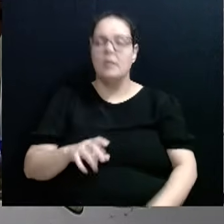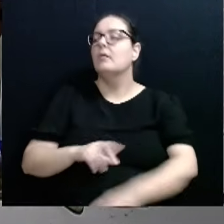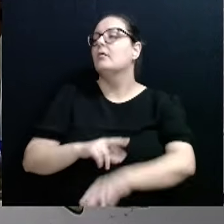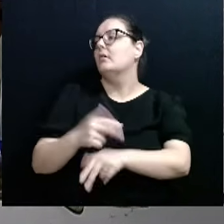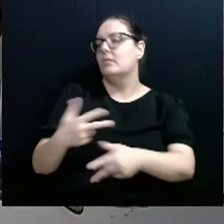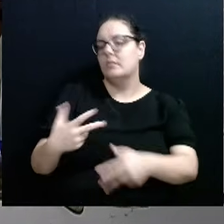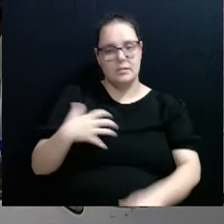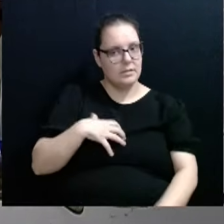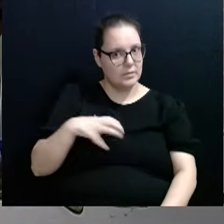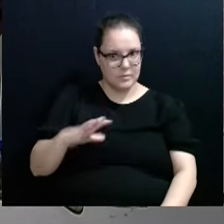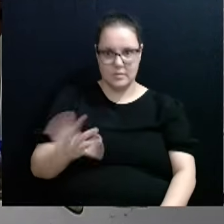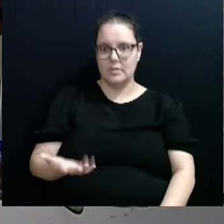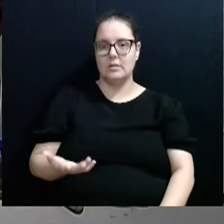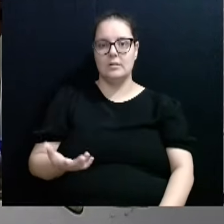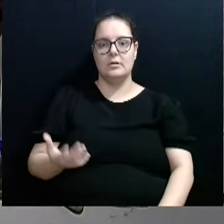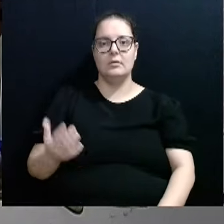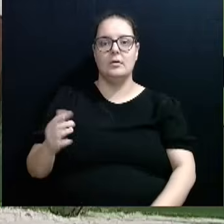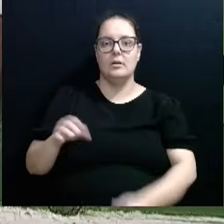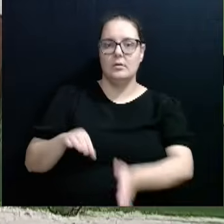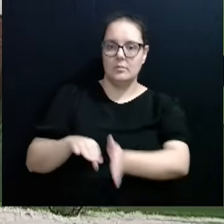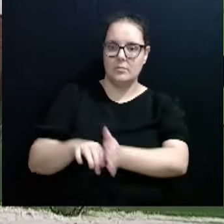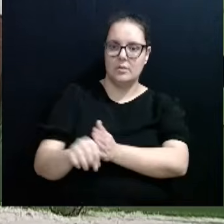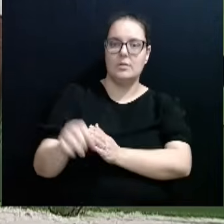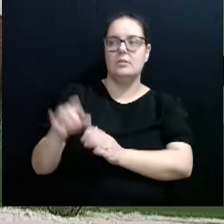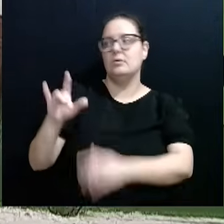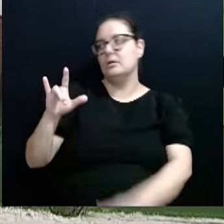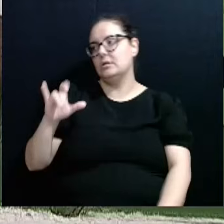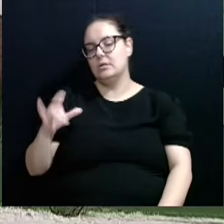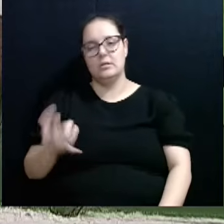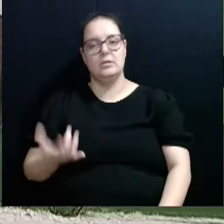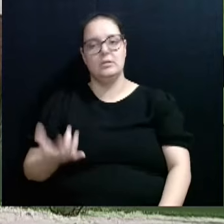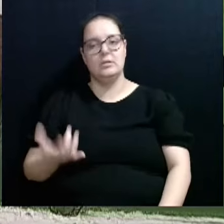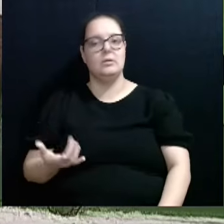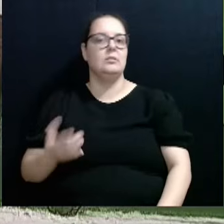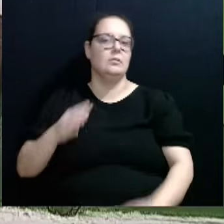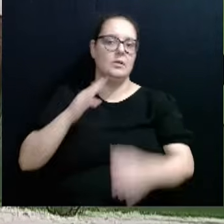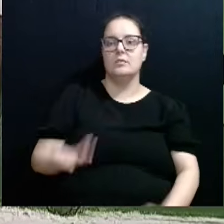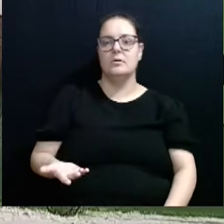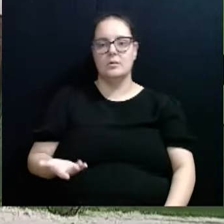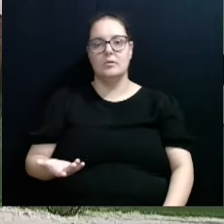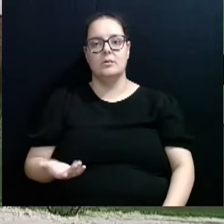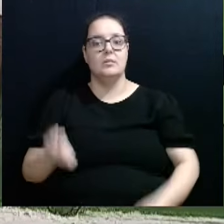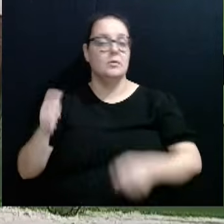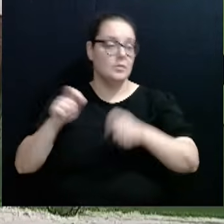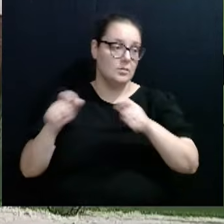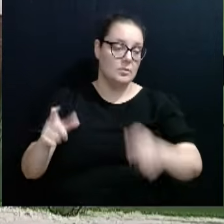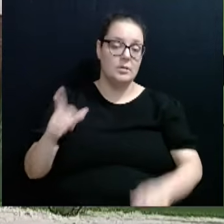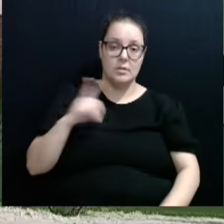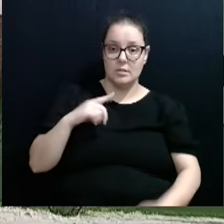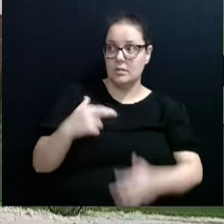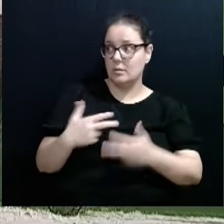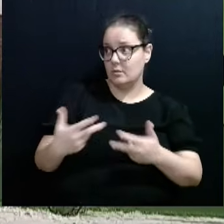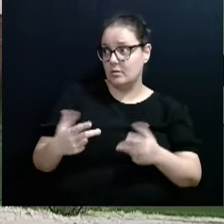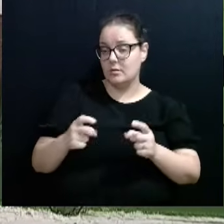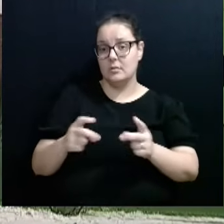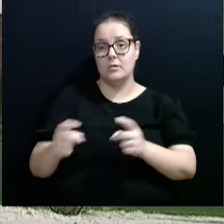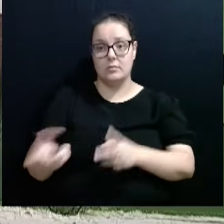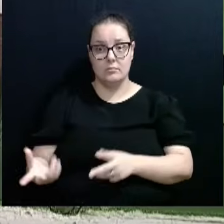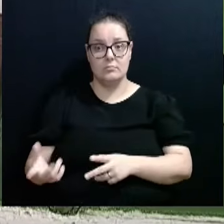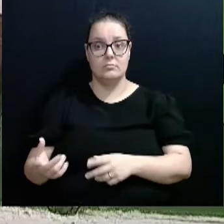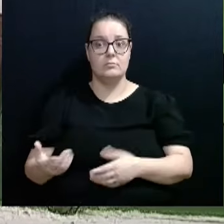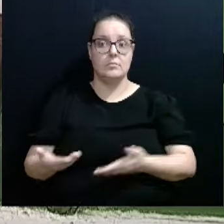Vem via Google, né, via Instagram, via Facebook, que as pessoas que têm coisa para vender nos descobrem e